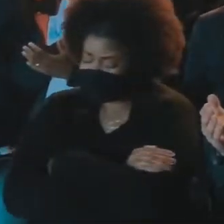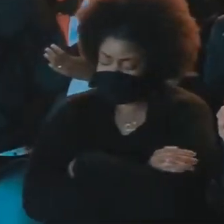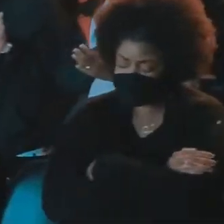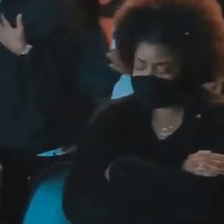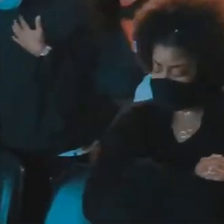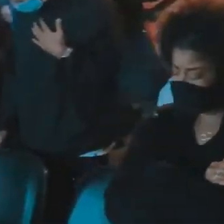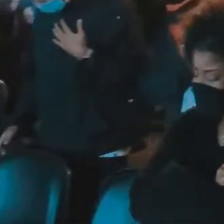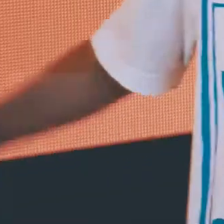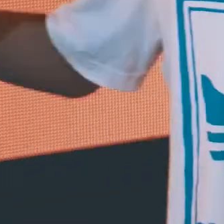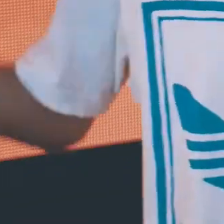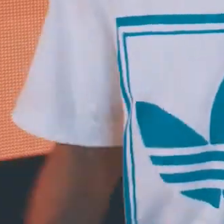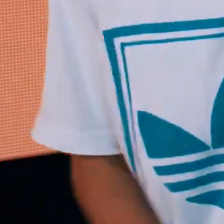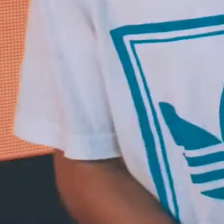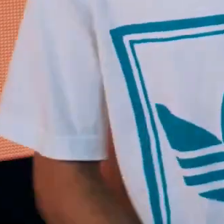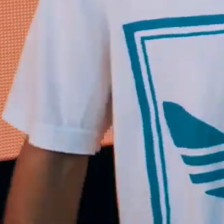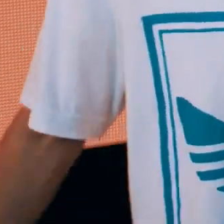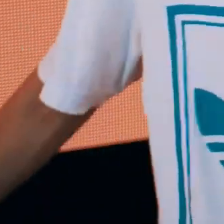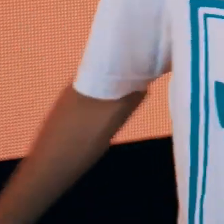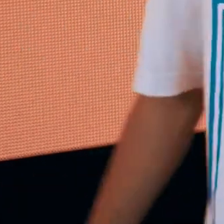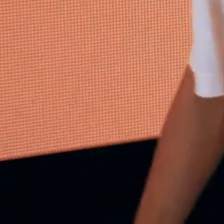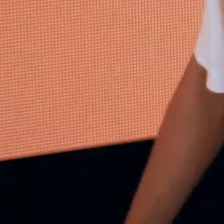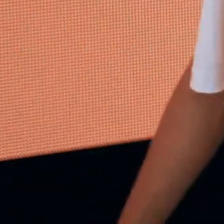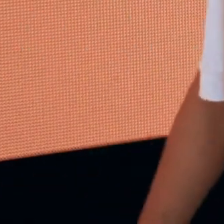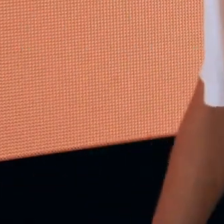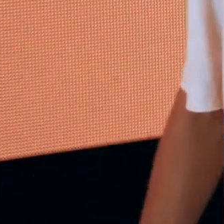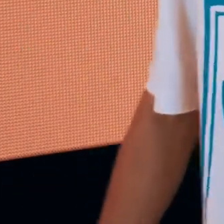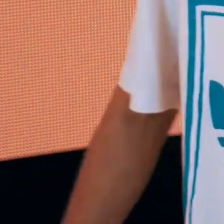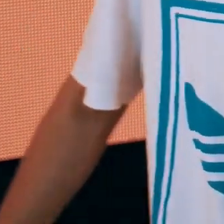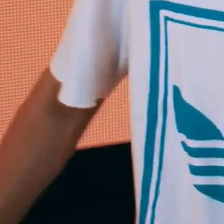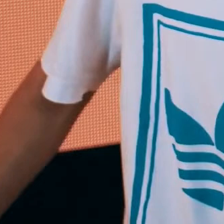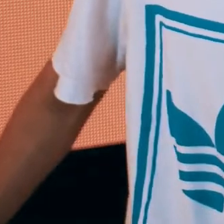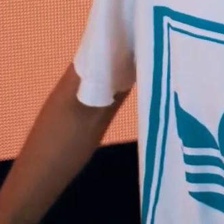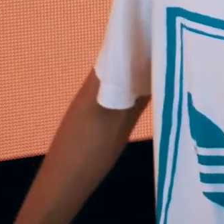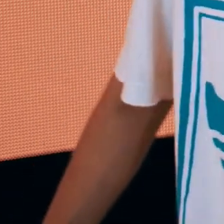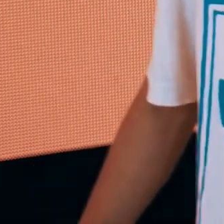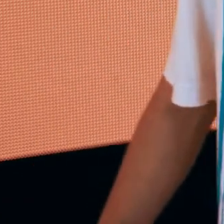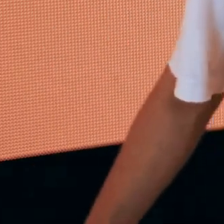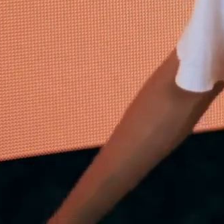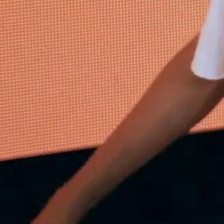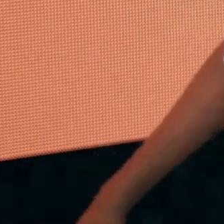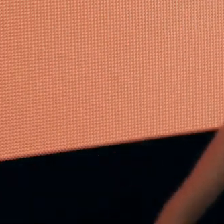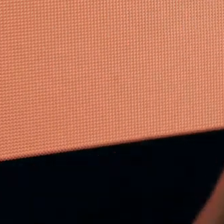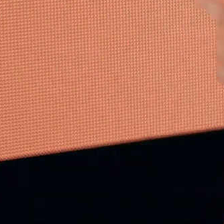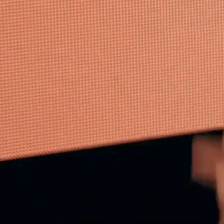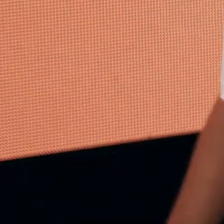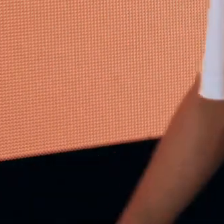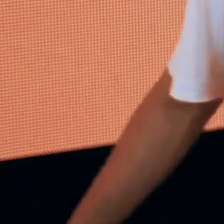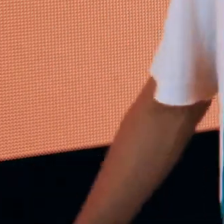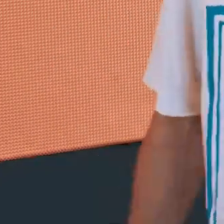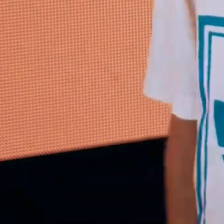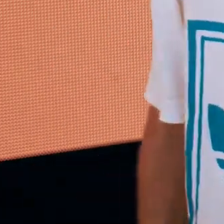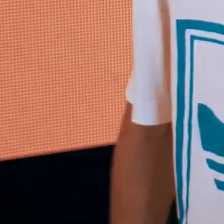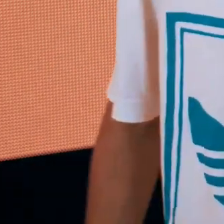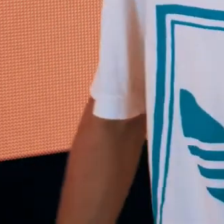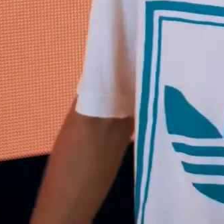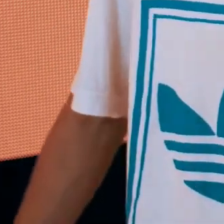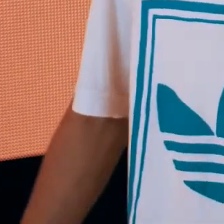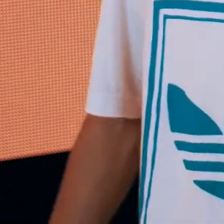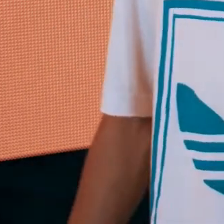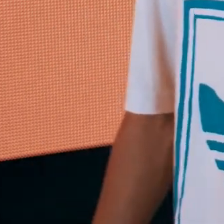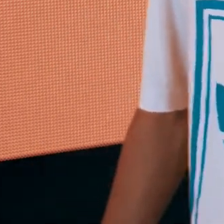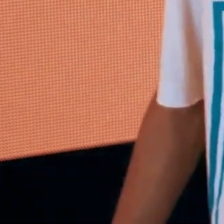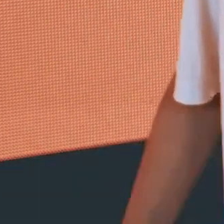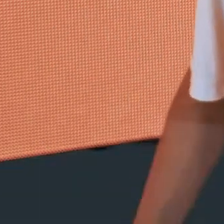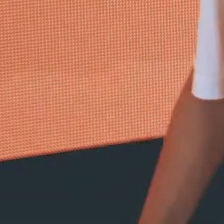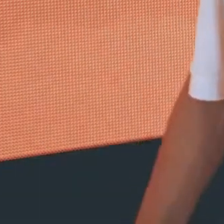tempo auxiliar. E seguindo a nossa programação, toda sexta-feira nós temos a nossa reunião de galeras lá no Templo Auxiliar, às 7 horas. Você quer fazer